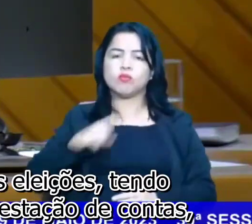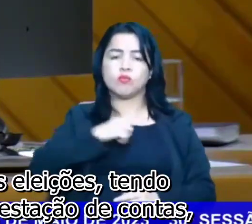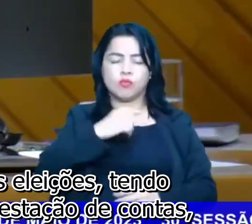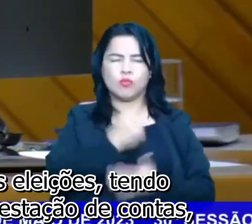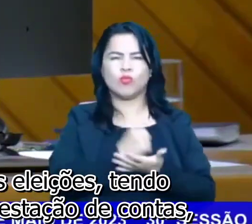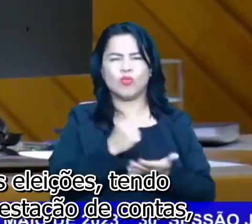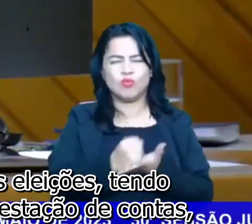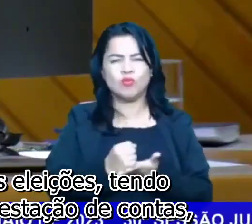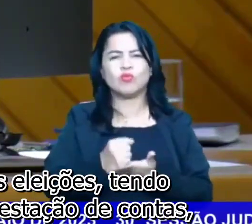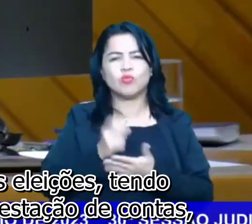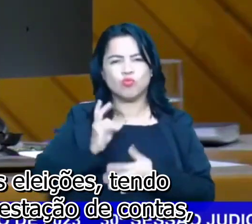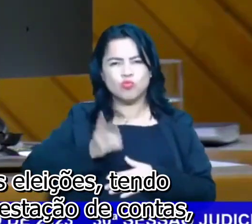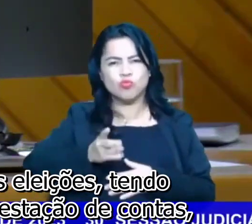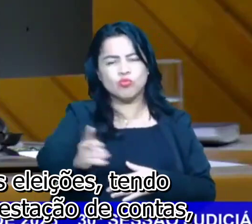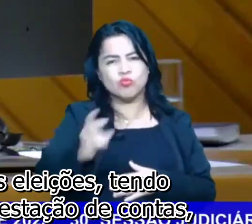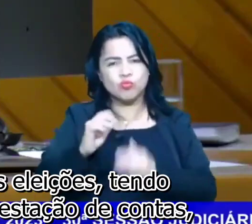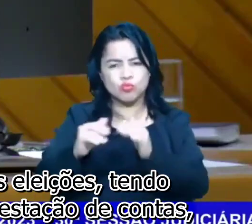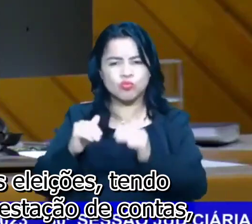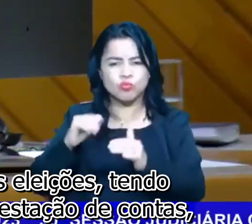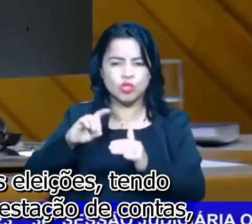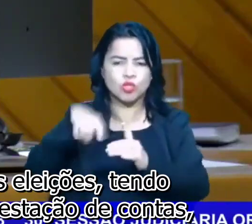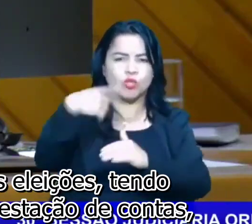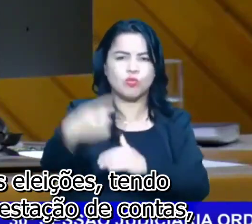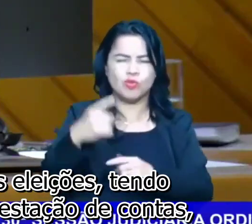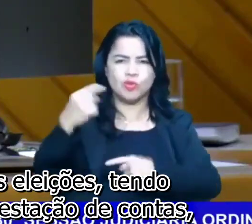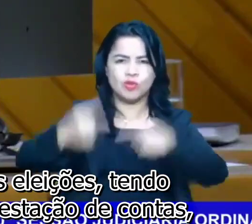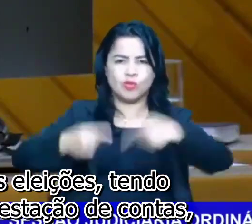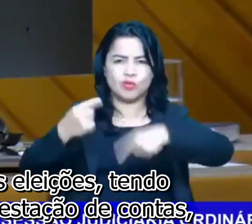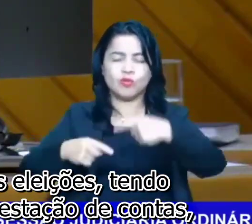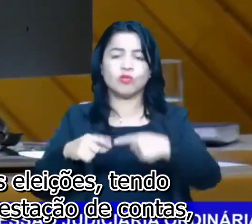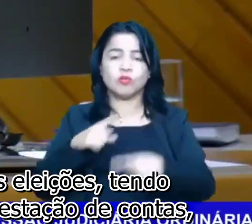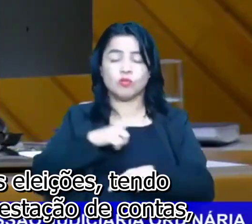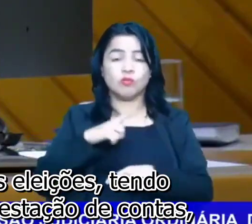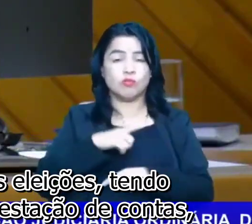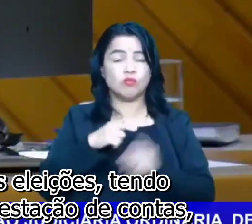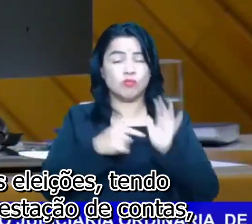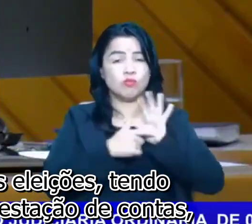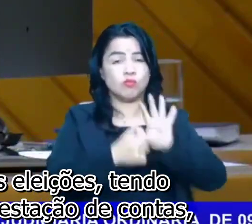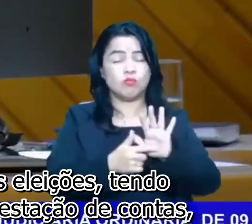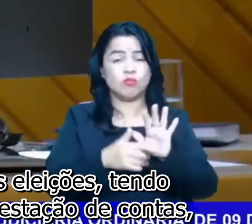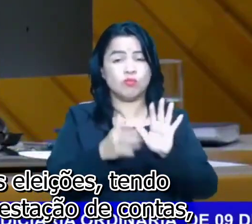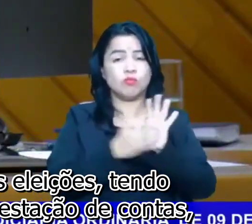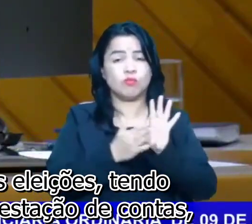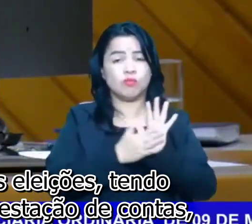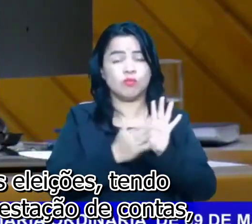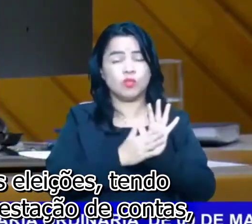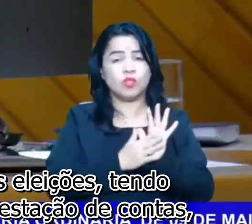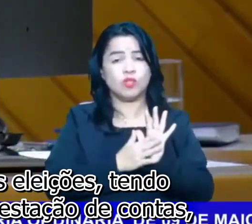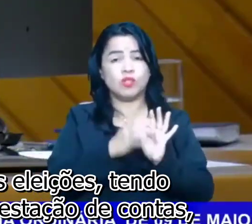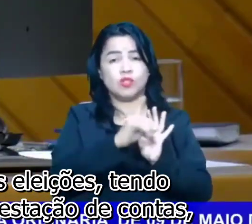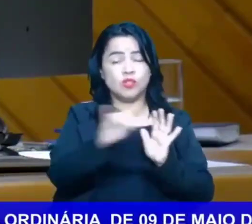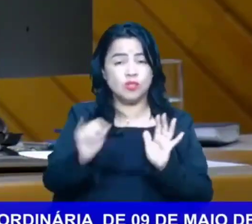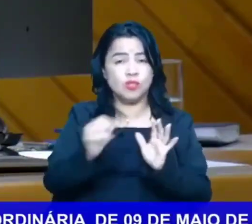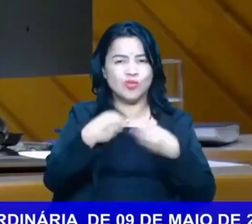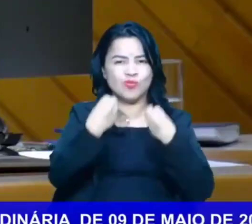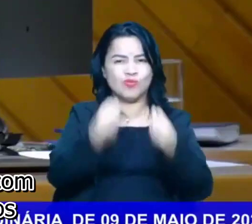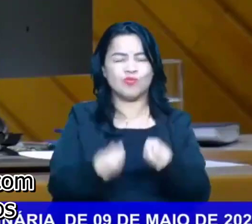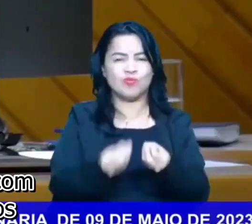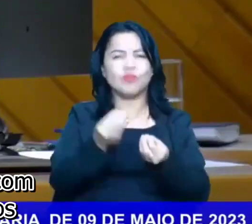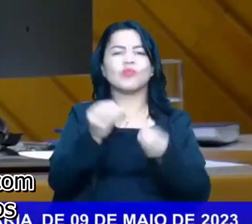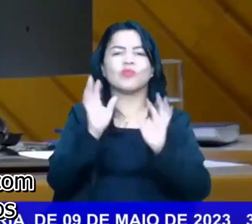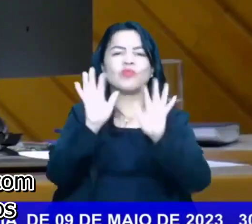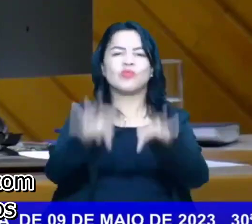se estendido além da realização das eleições, tendo sido firmado o termo final para a data de entrega da prestação de contas,